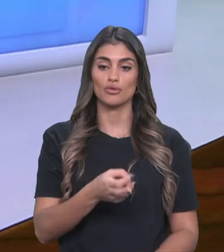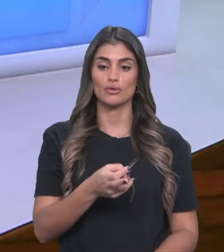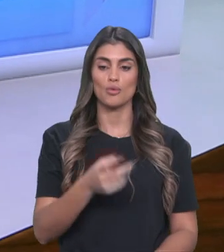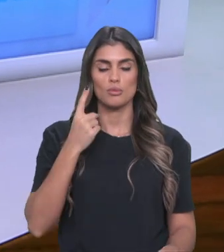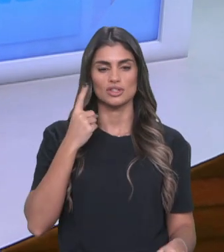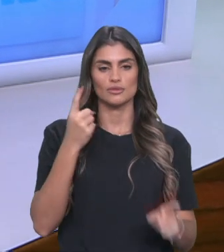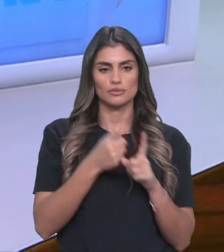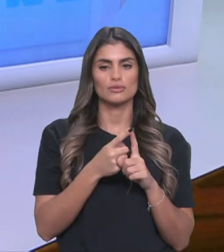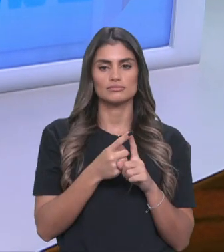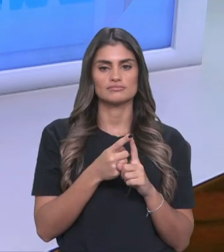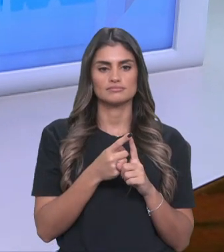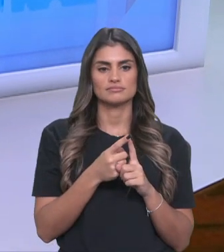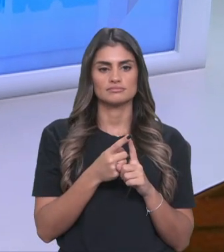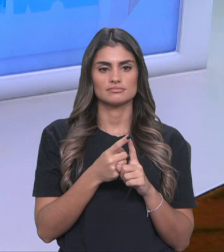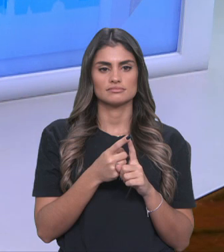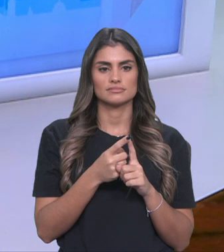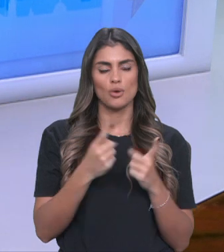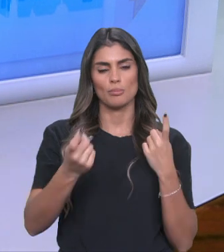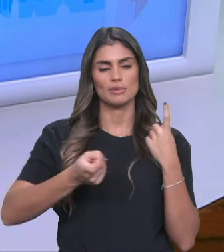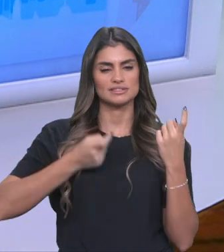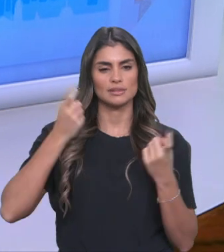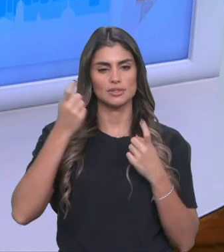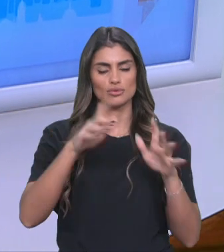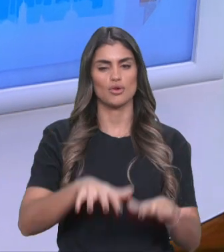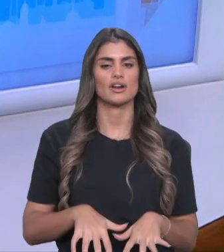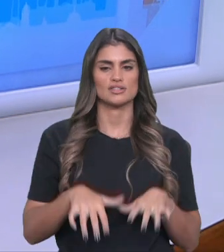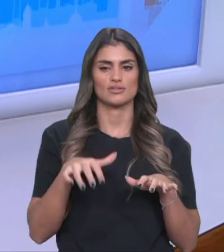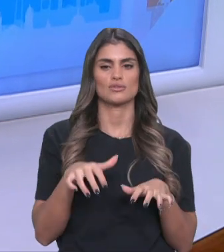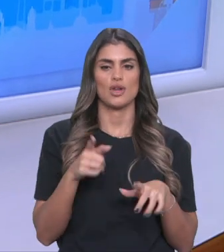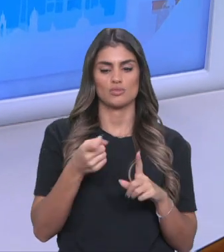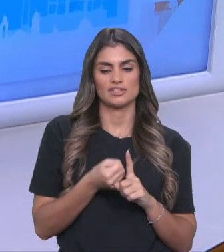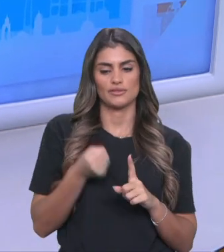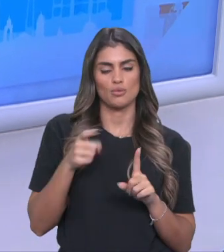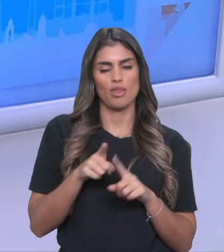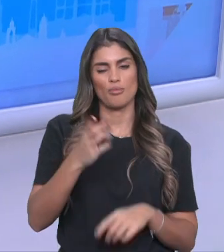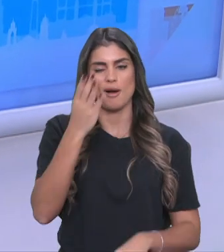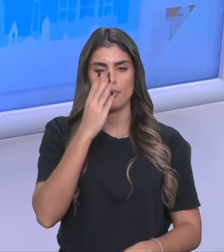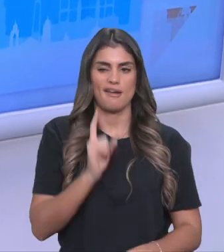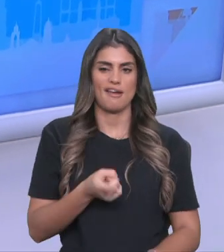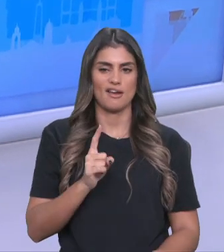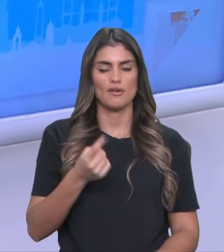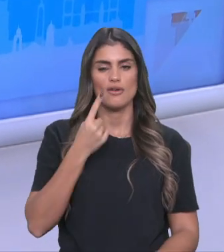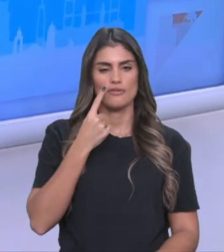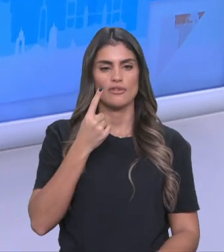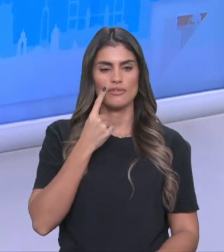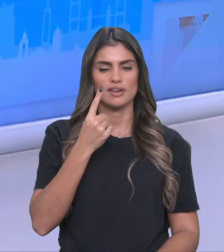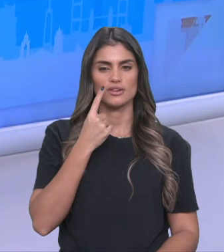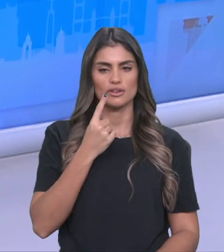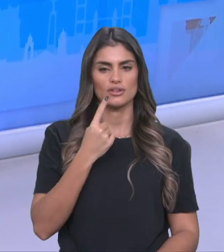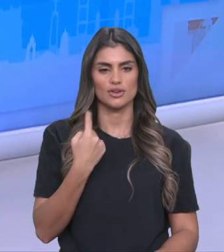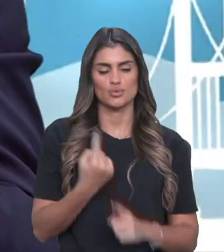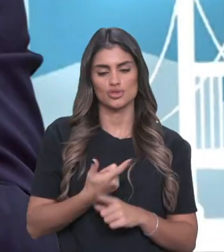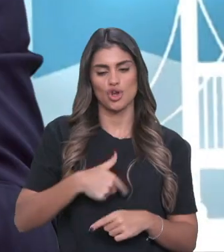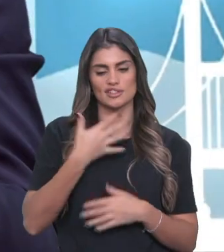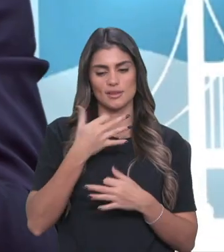crie uma cultura eucarística, é do viver a partir daquilo, exatamente, vivermos a partir daquilo que acreditamos,